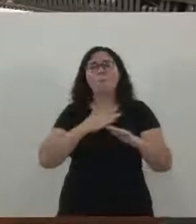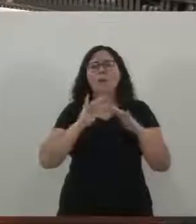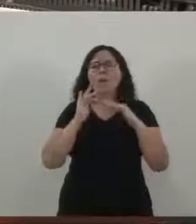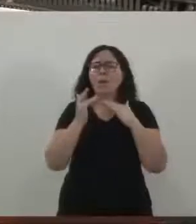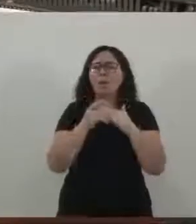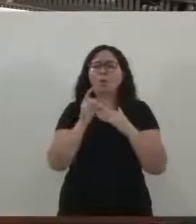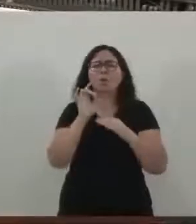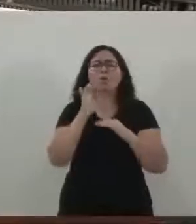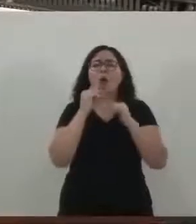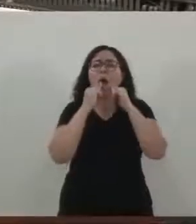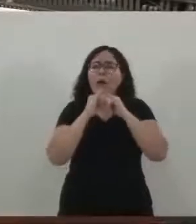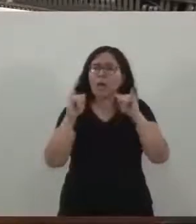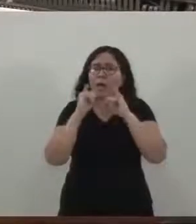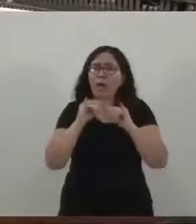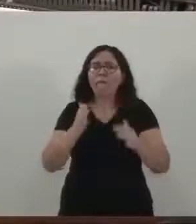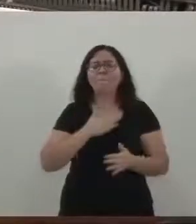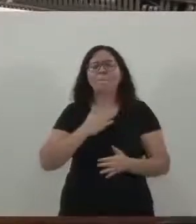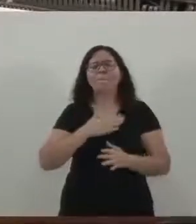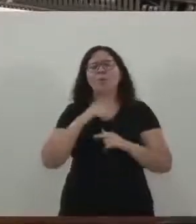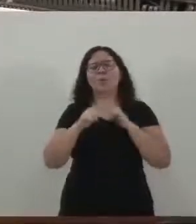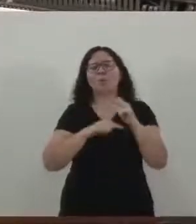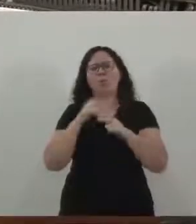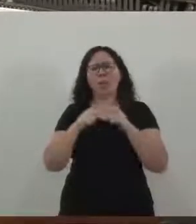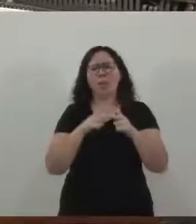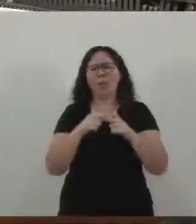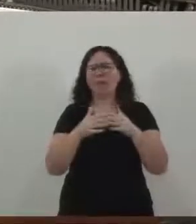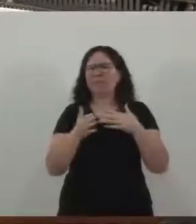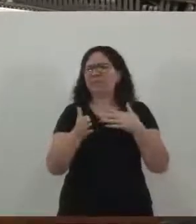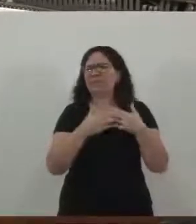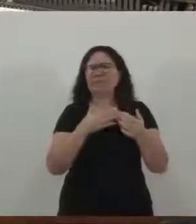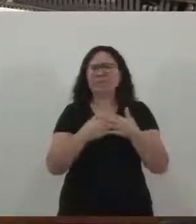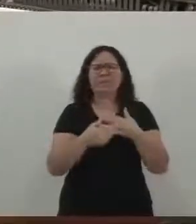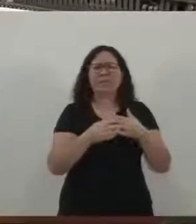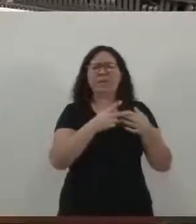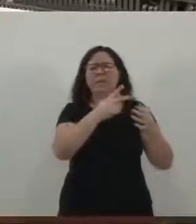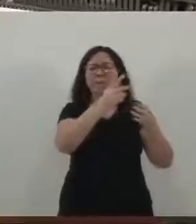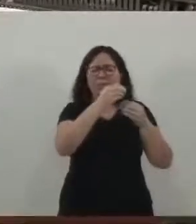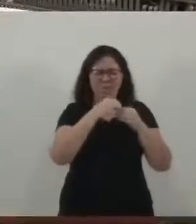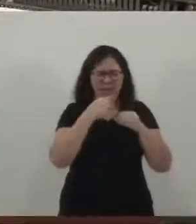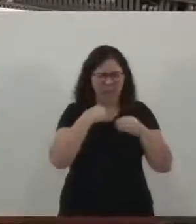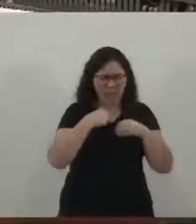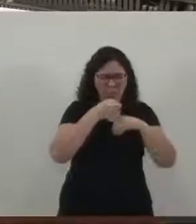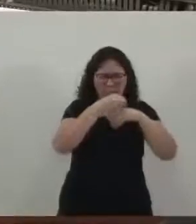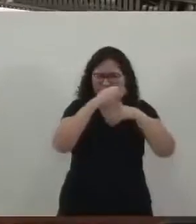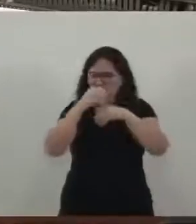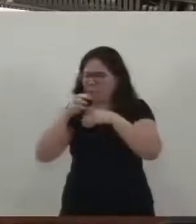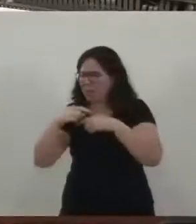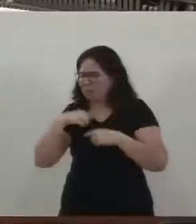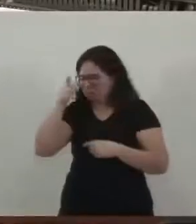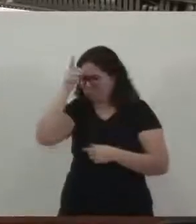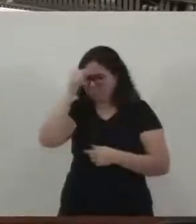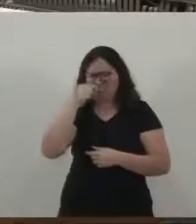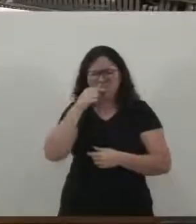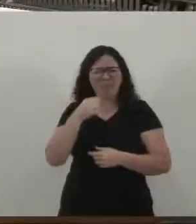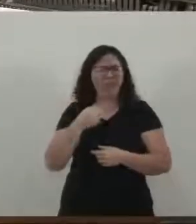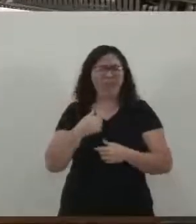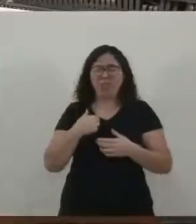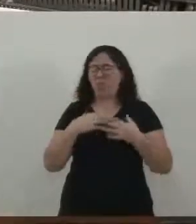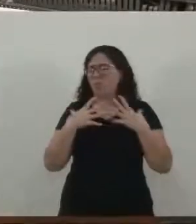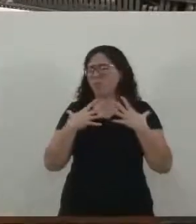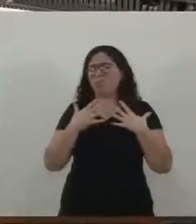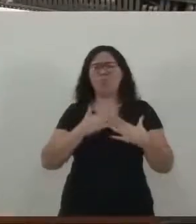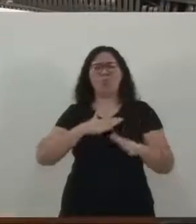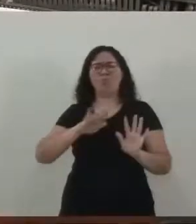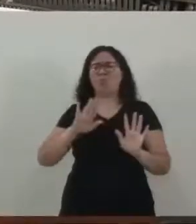fazer divulgação dos meus trabalhos, Florentino. Então eu não compartilho nada, se verem aí, não quero nem ver,